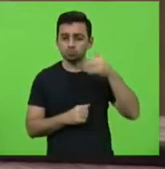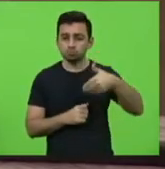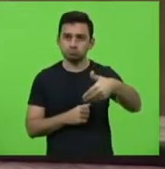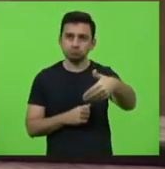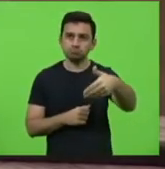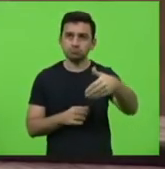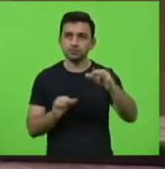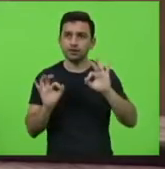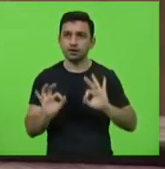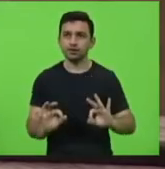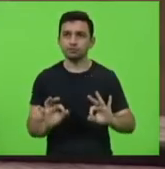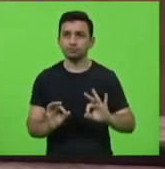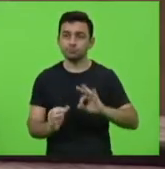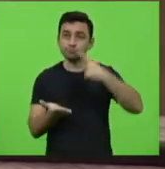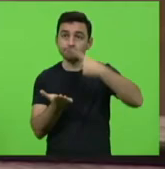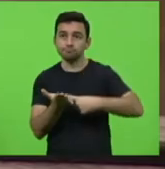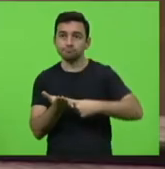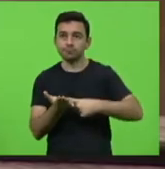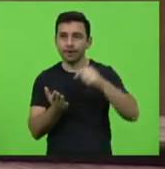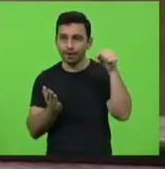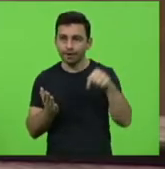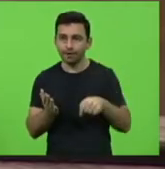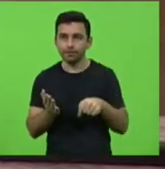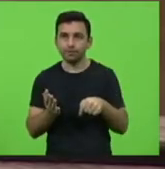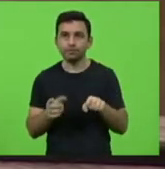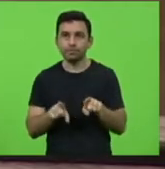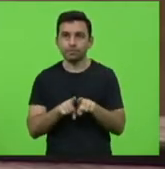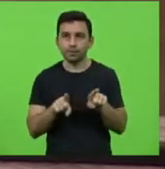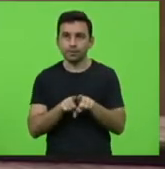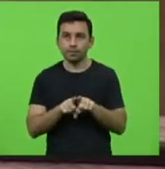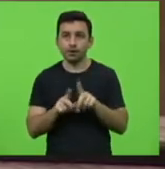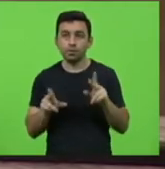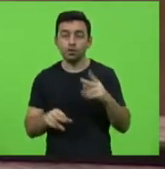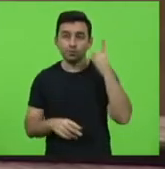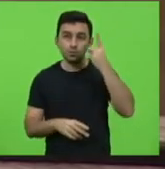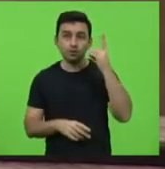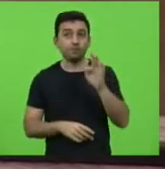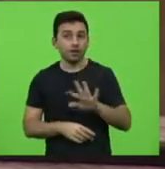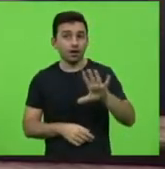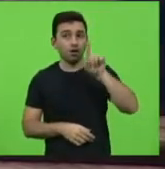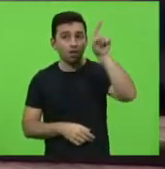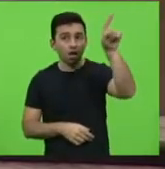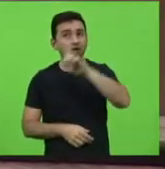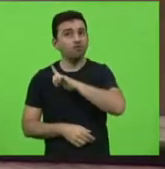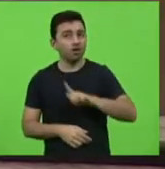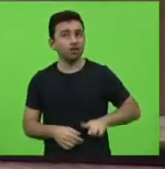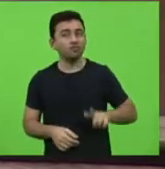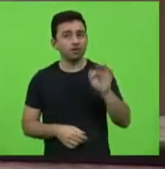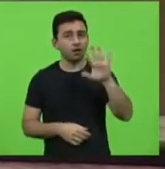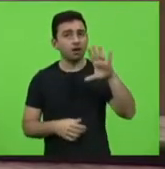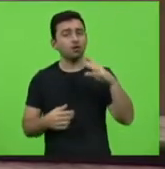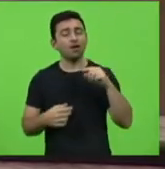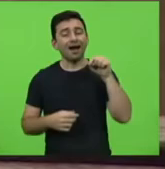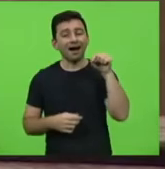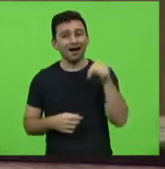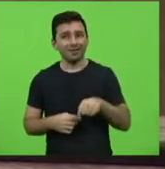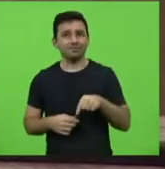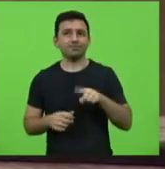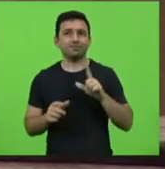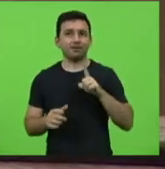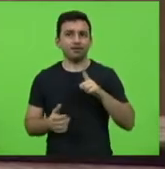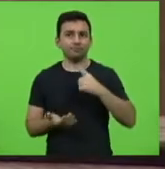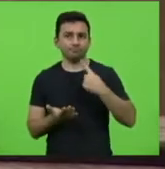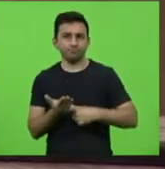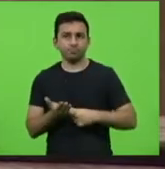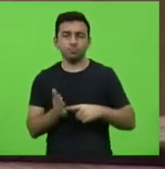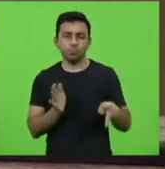esse é um compromisso nosso aqui, assim como deveria ser dos deputados federais em relação ao governo federal, mas é um compromisso nosso aqui, da bancada do